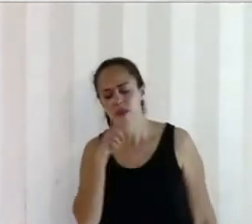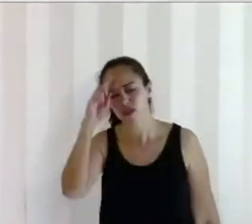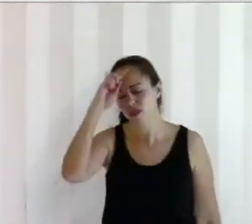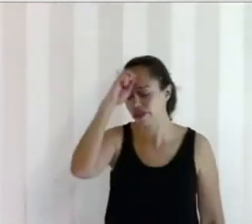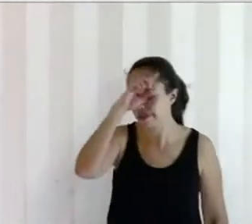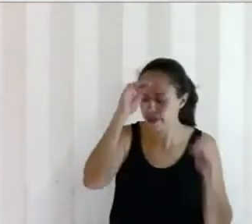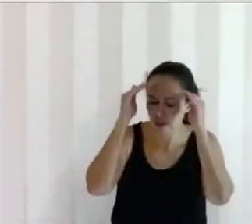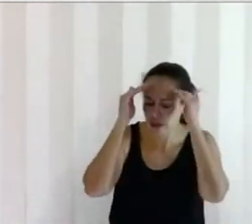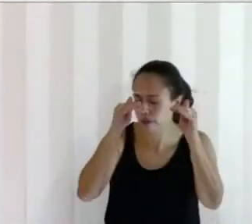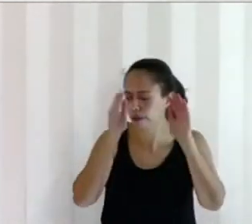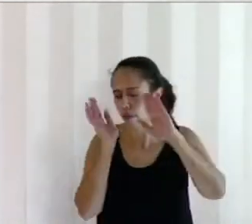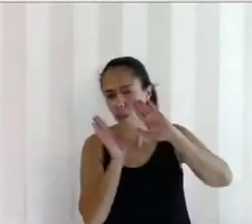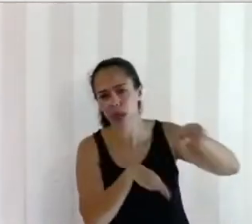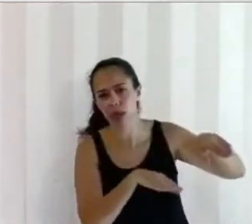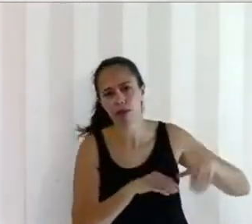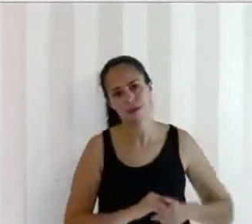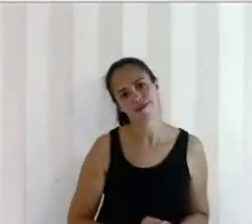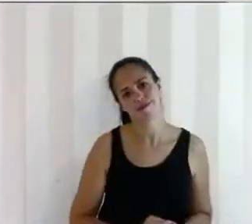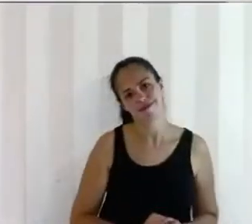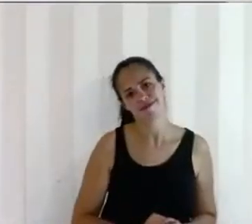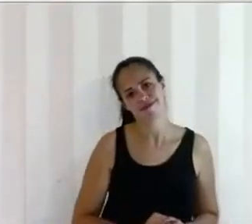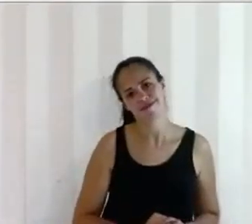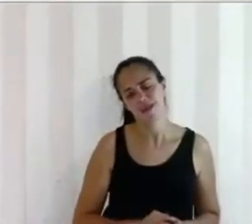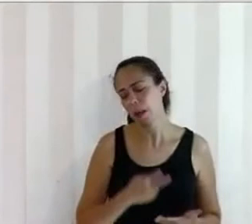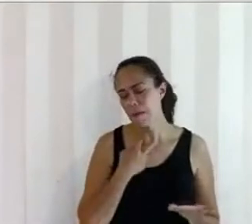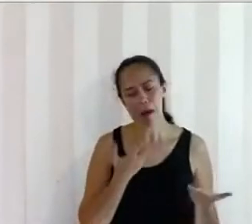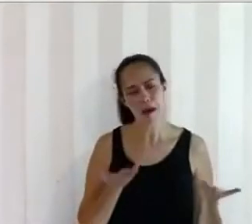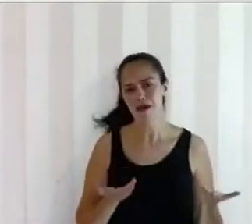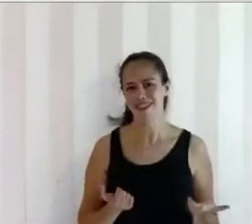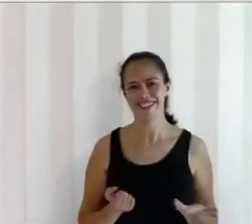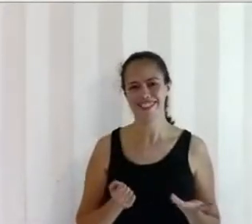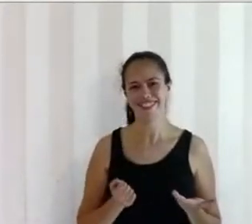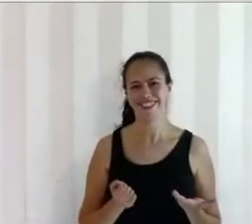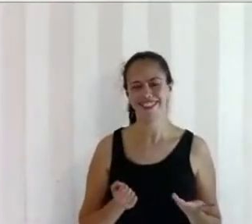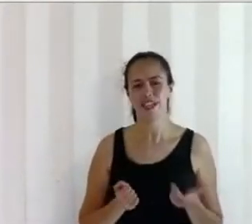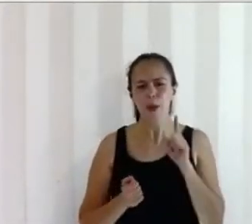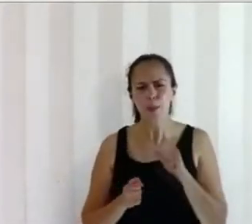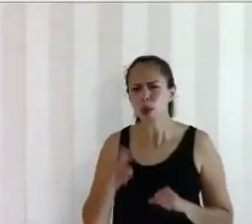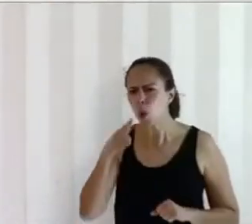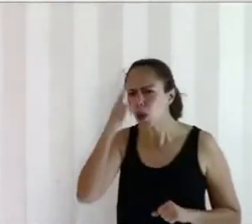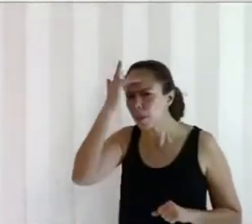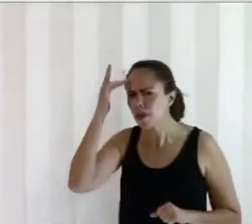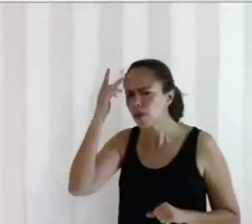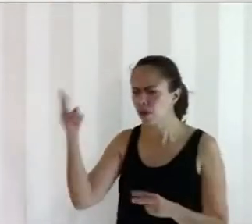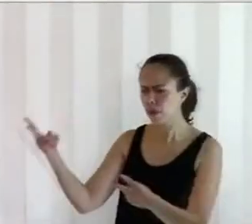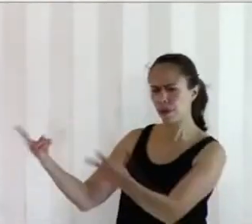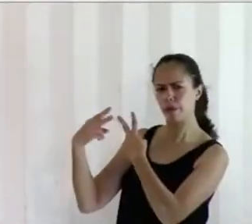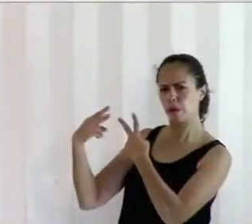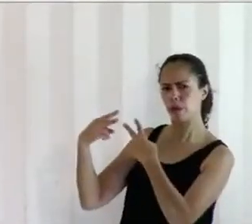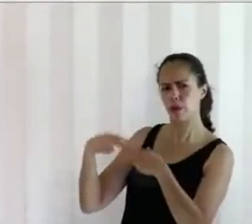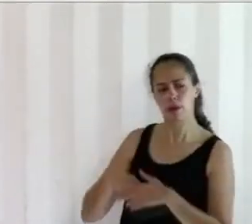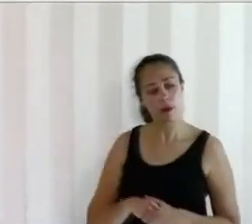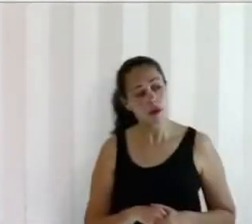das nossas casas? Será que aquilo que as pessoas pensam que nós o somos mesmo?